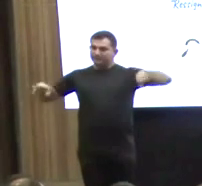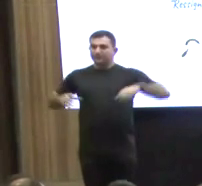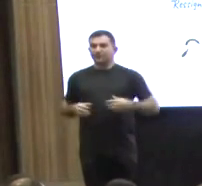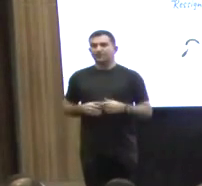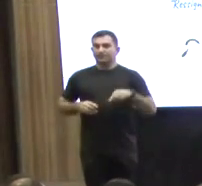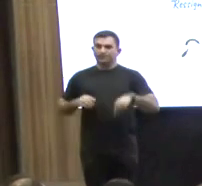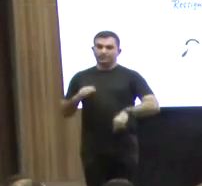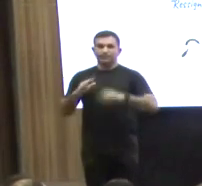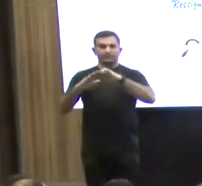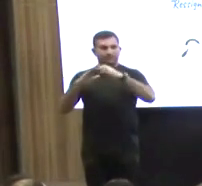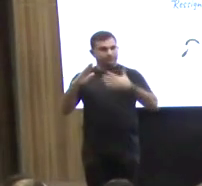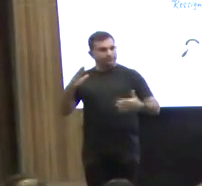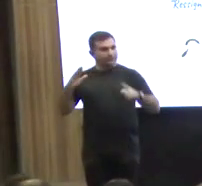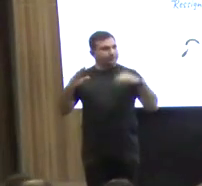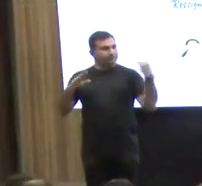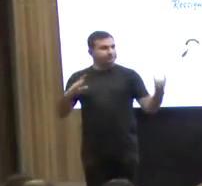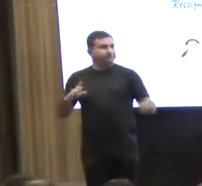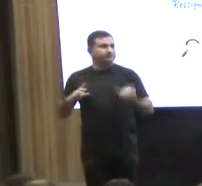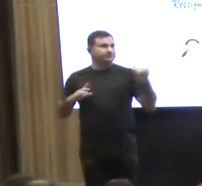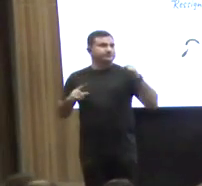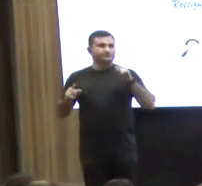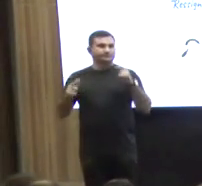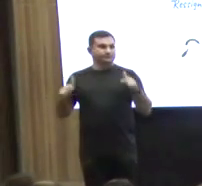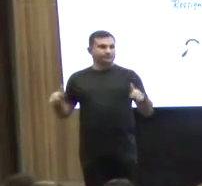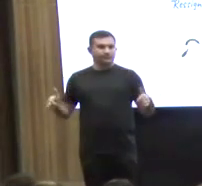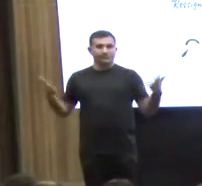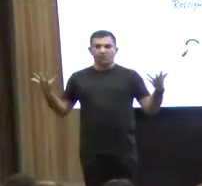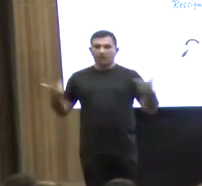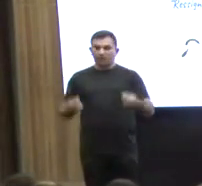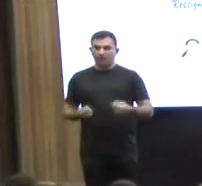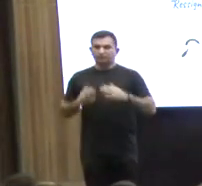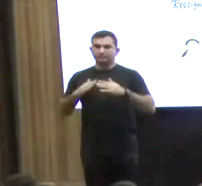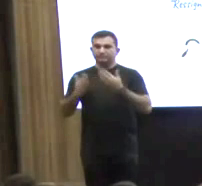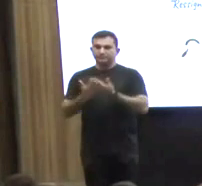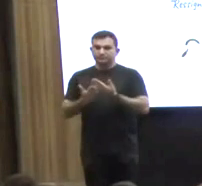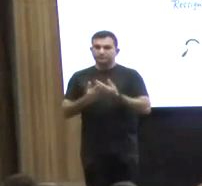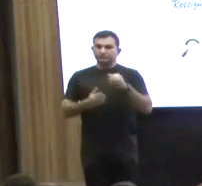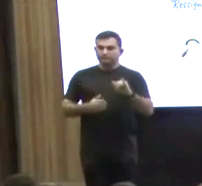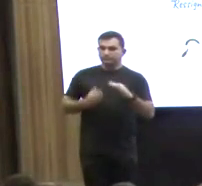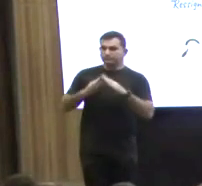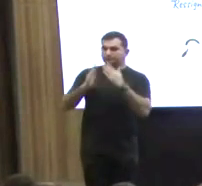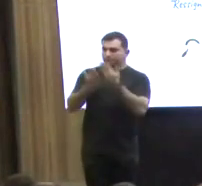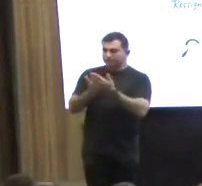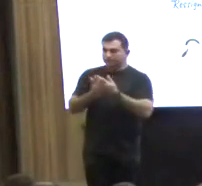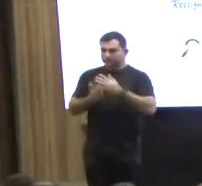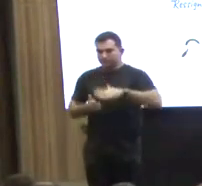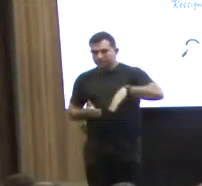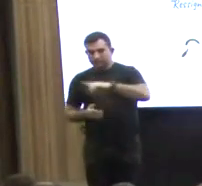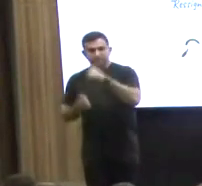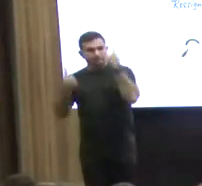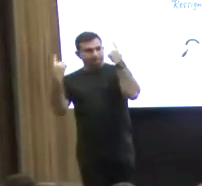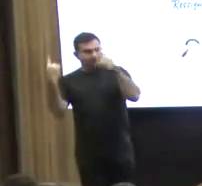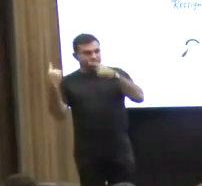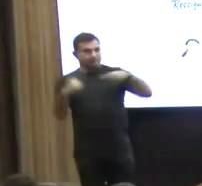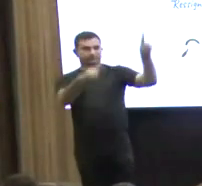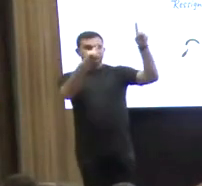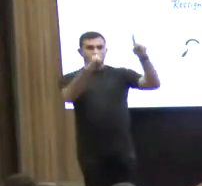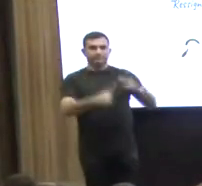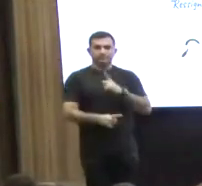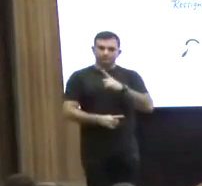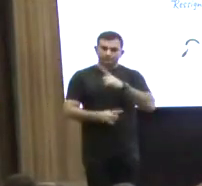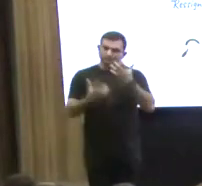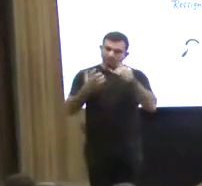As cotas demonstraram isso nitidamente para a gente. Quantas universidades melhoraram a qualidade do aprendizado,